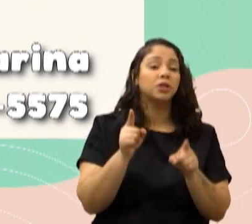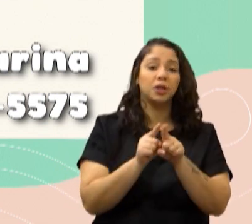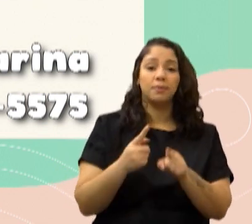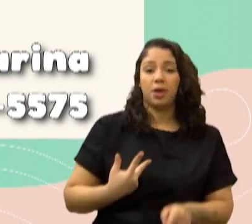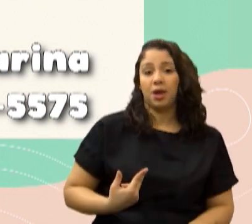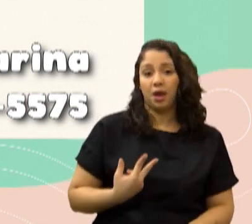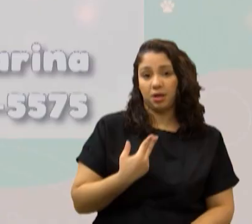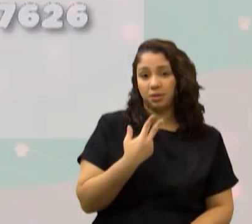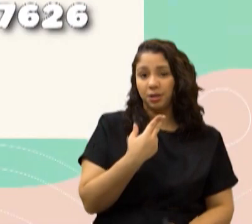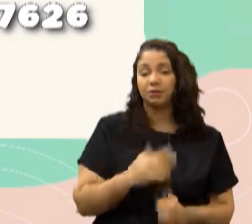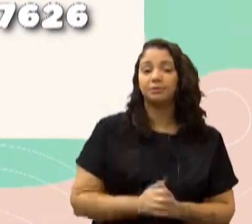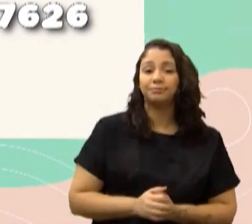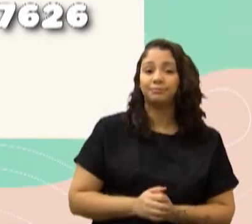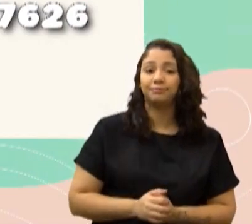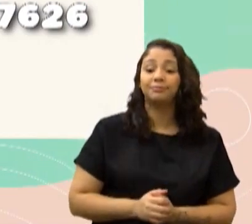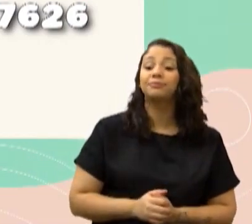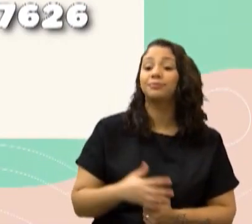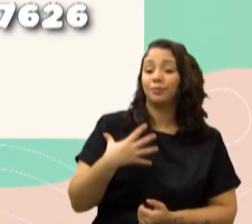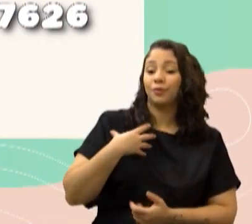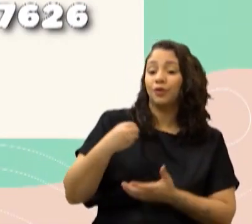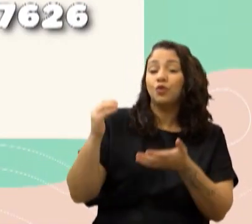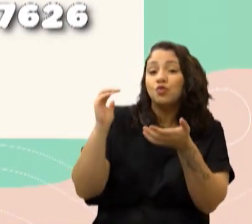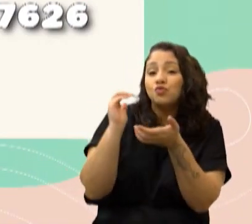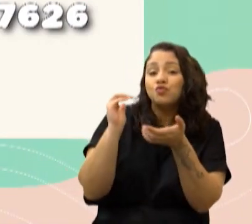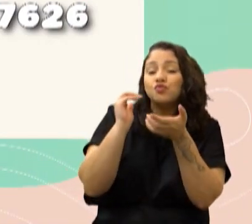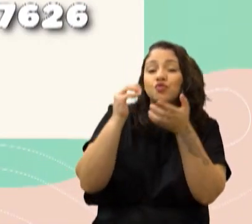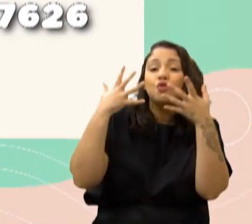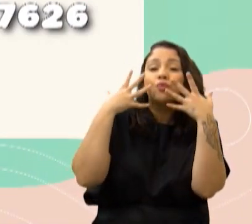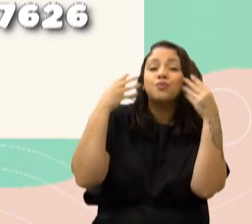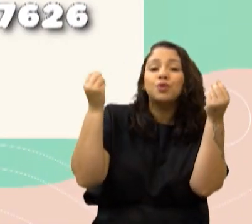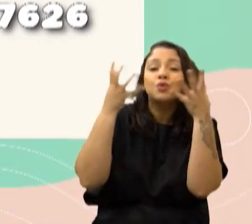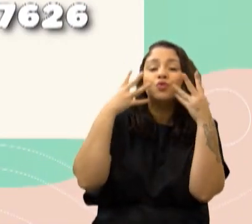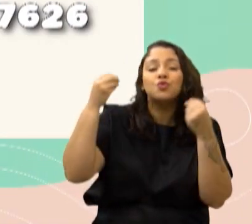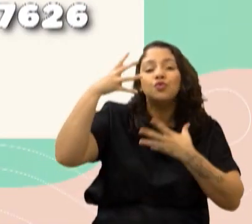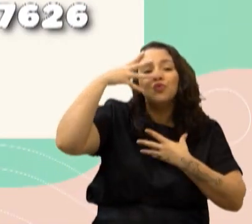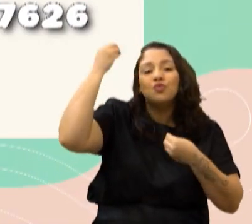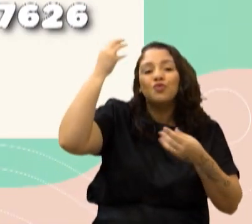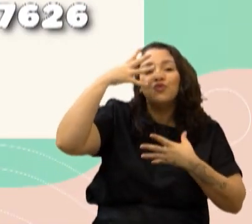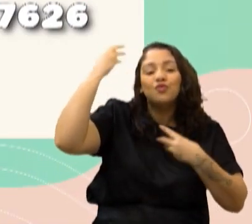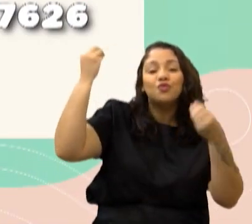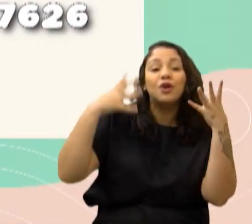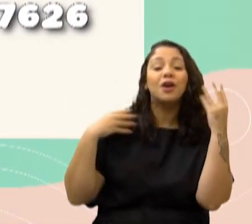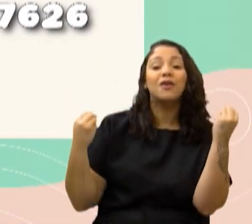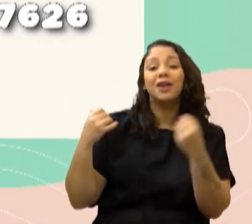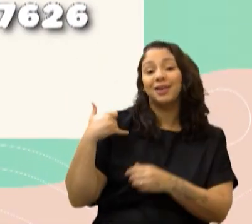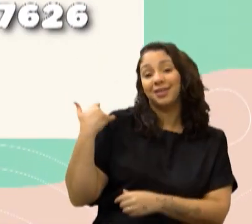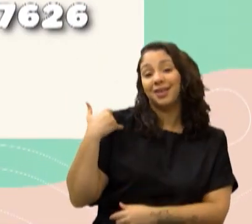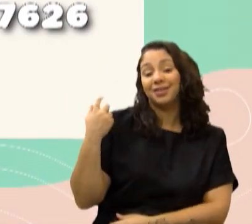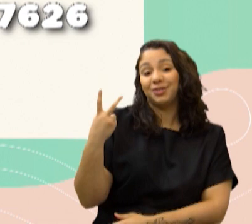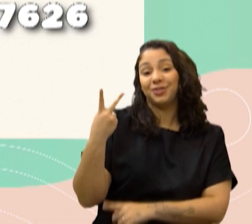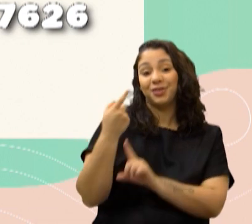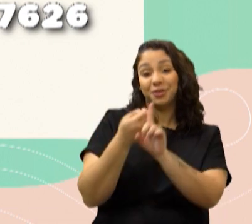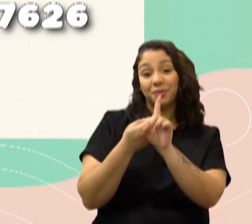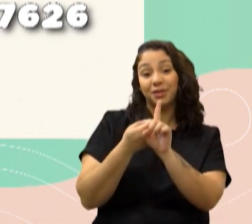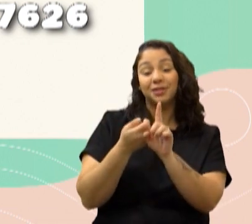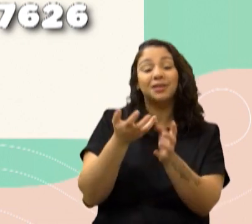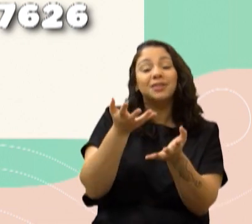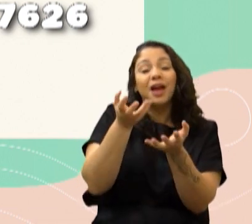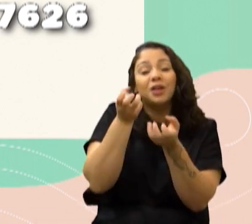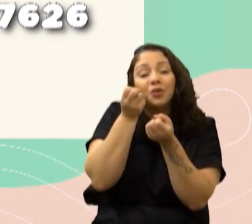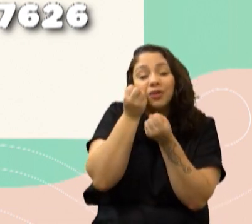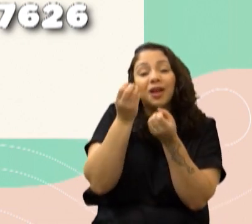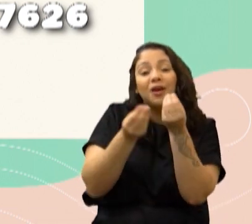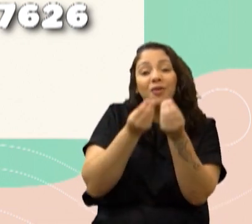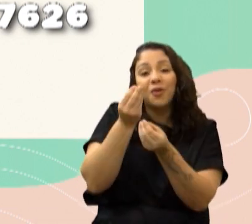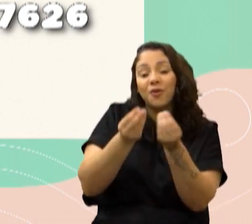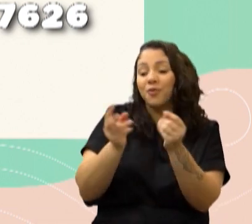e castrada. Esse filhotinho peludinho e com cara de inocente só tem 2 meses. Para adotar,